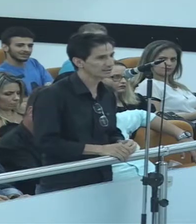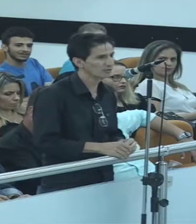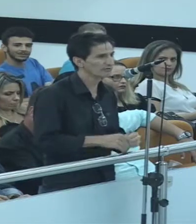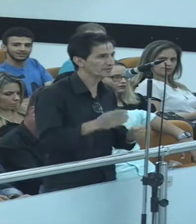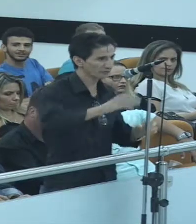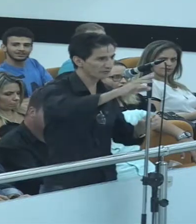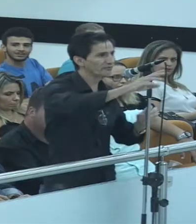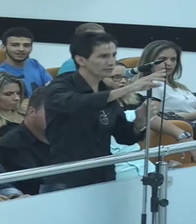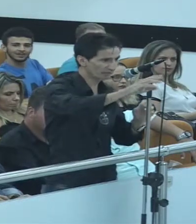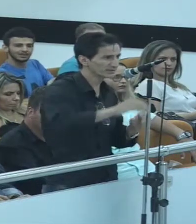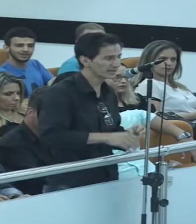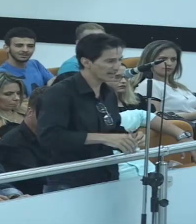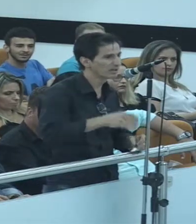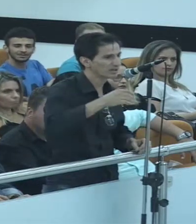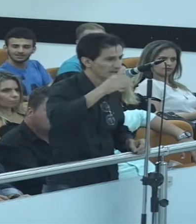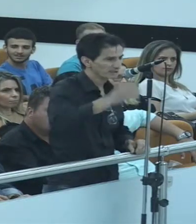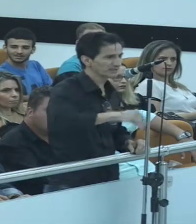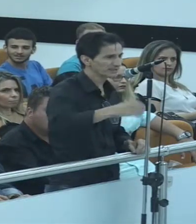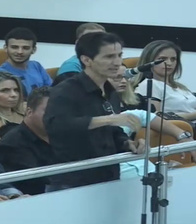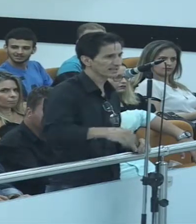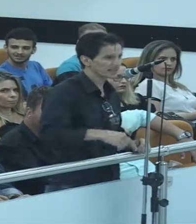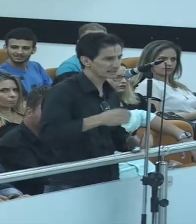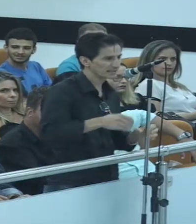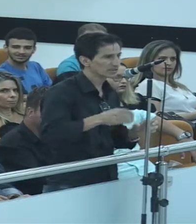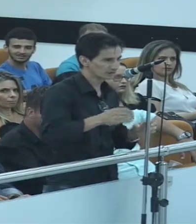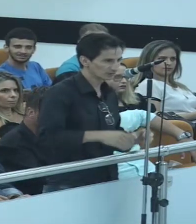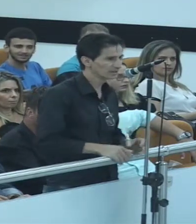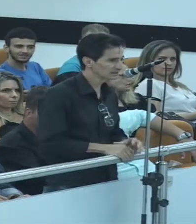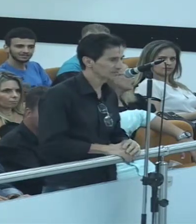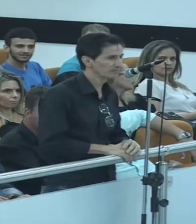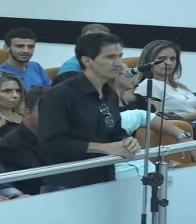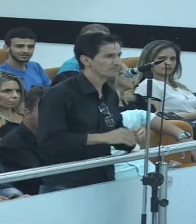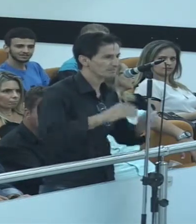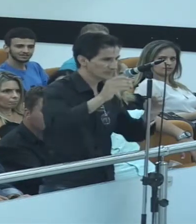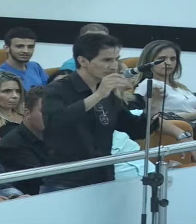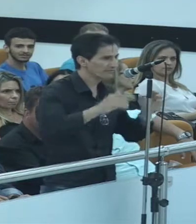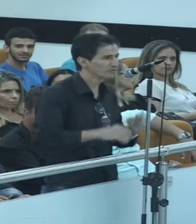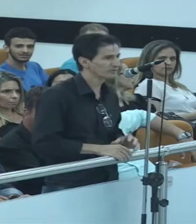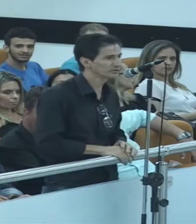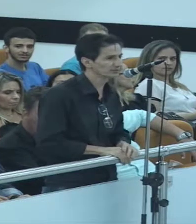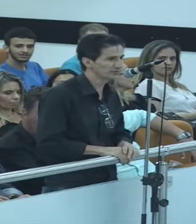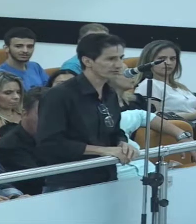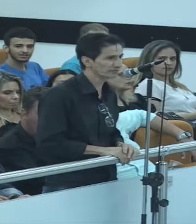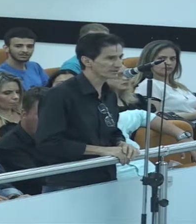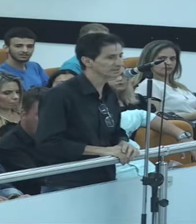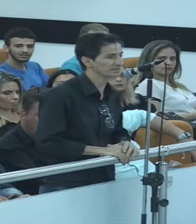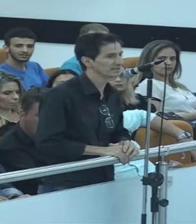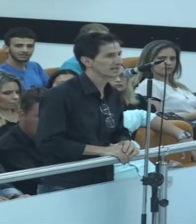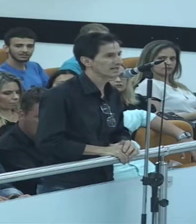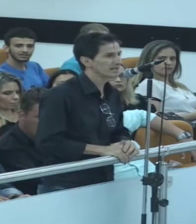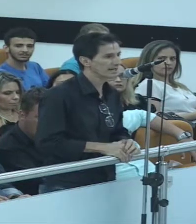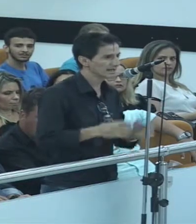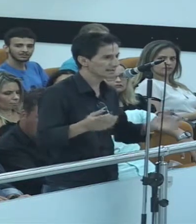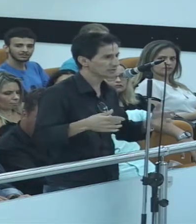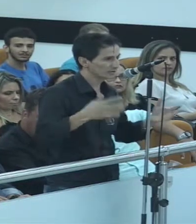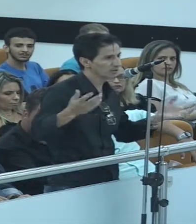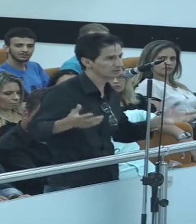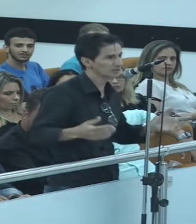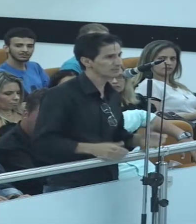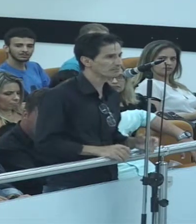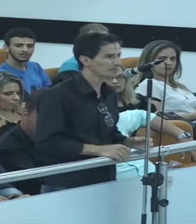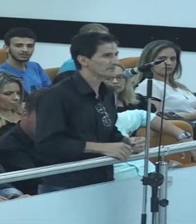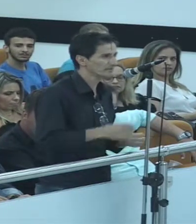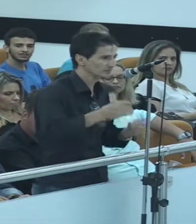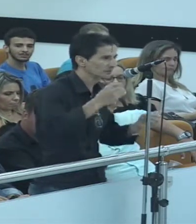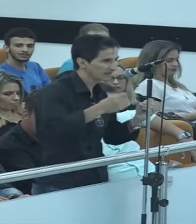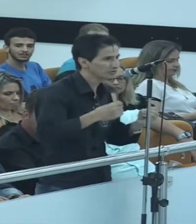atrás, William, ouvindo... por favor, vou encerrar. Estive nessa casa respeito aqui, com as perguntas que se encontram aqui. Vou fazer sim. Agradeço até a